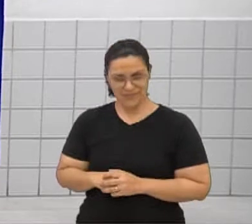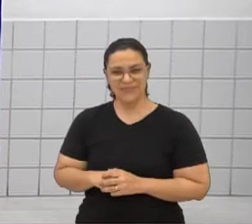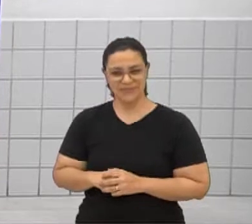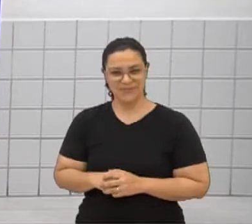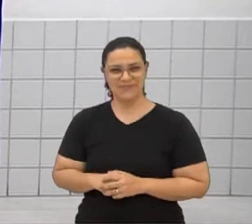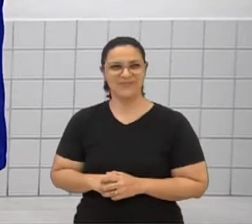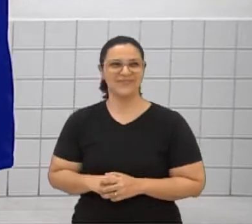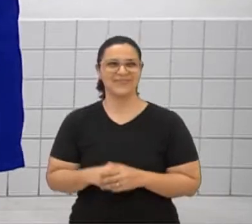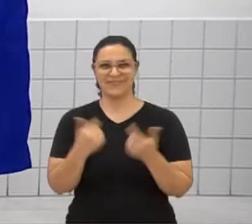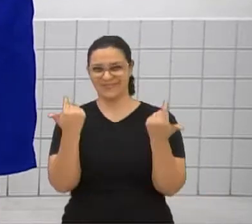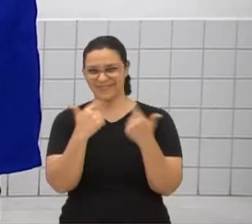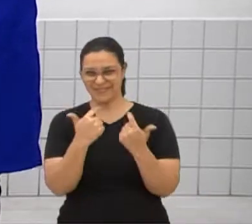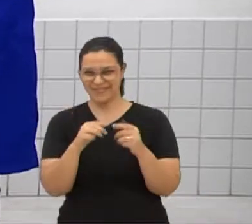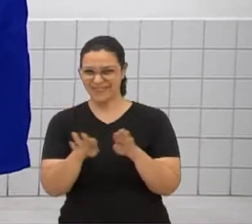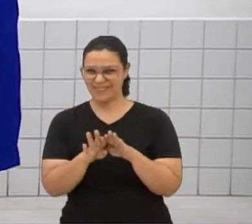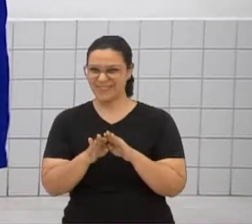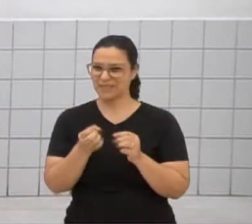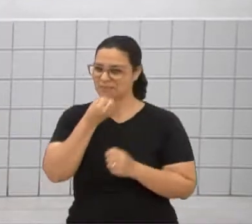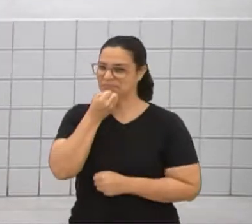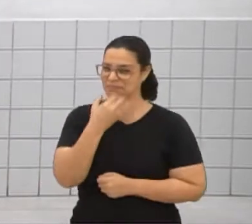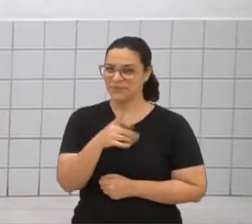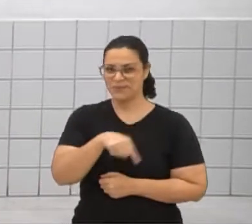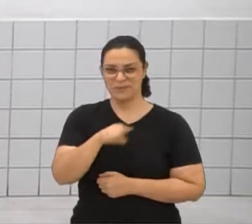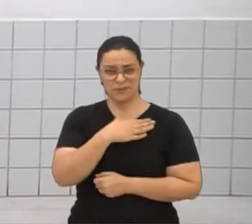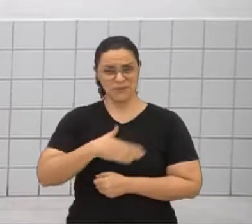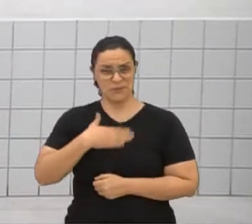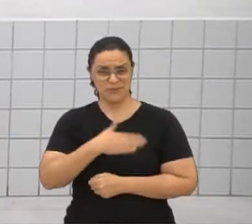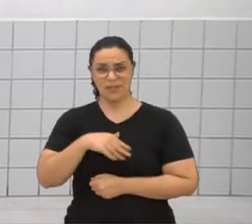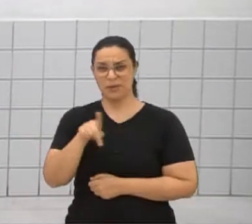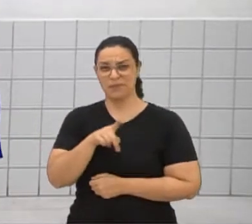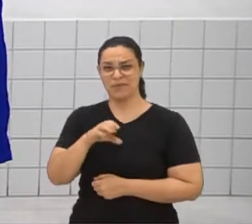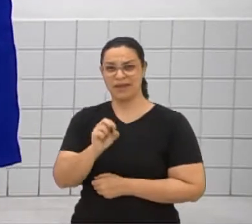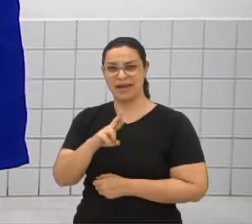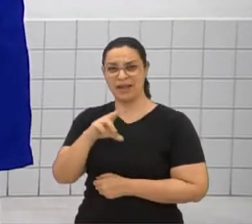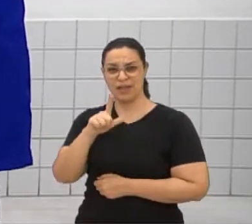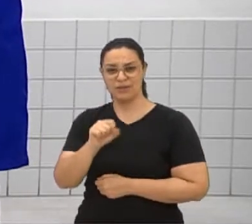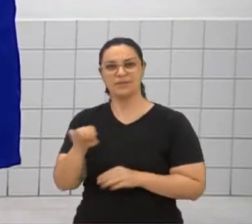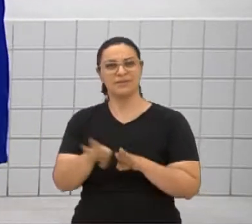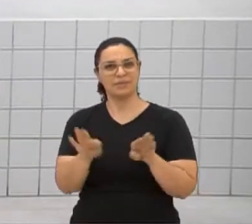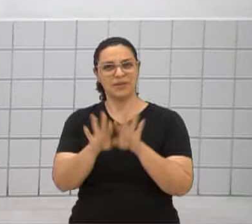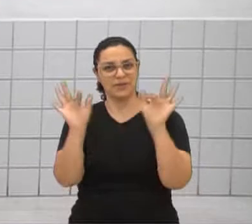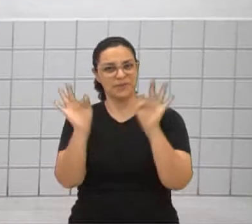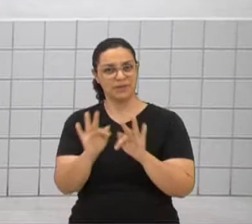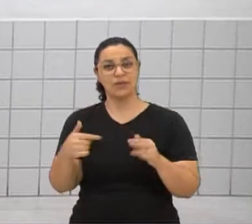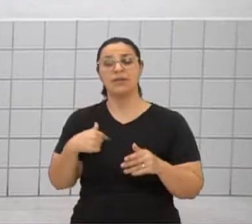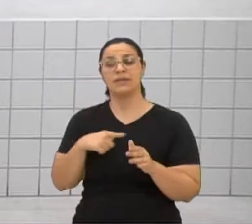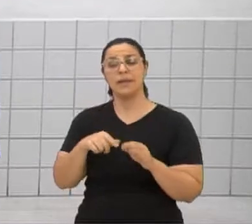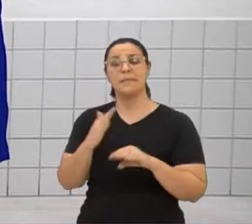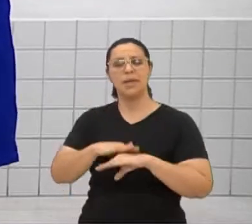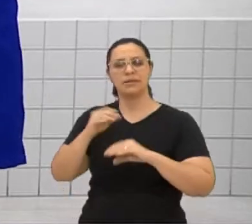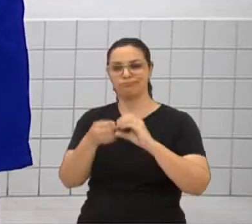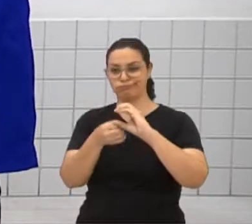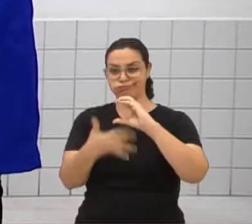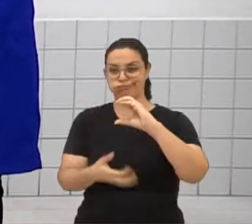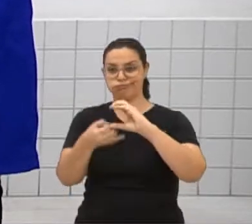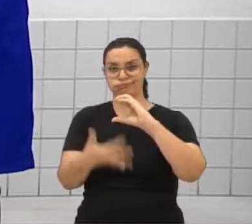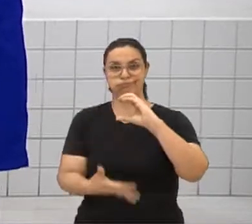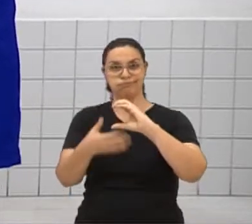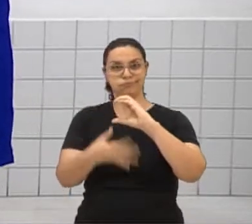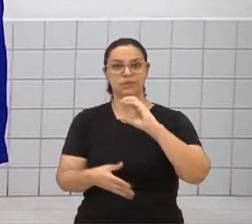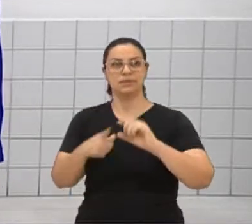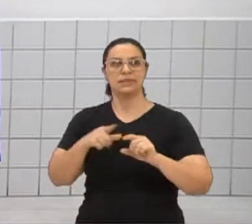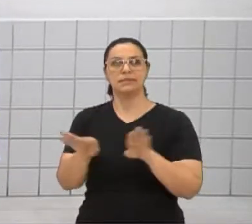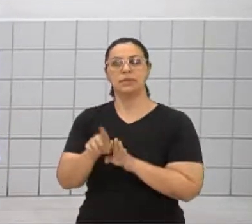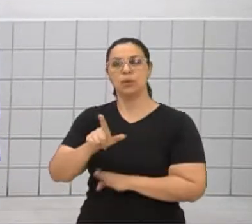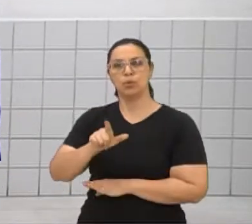falou demais fico fico muito feliz ontem mas aqui tem nossa tem muita coisa que